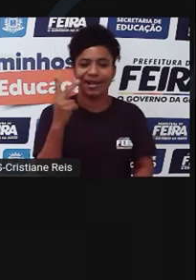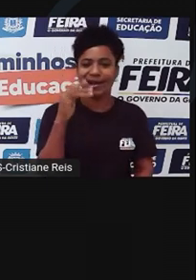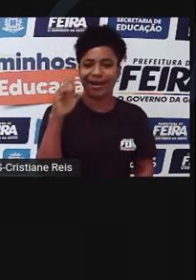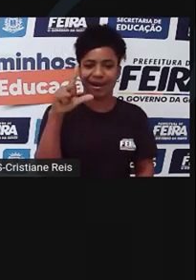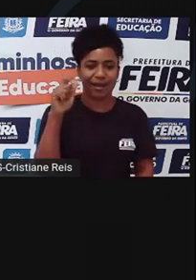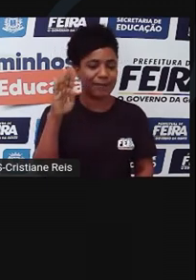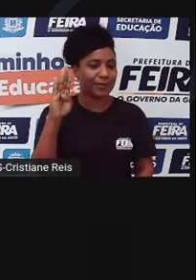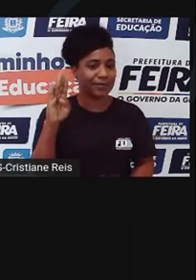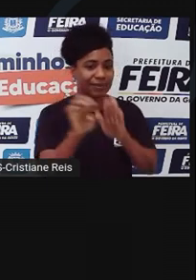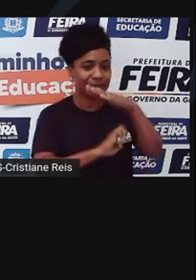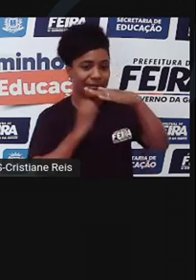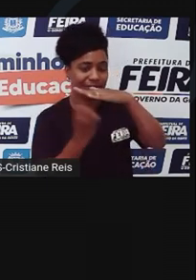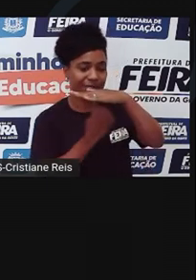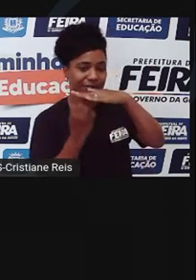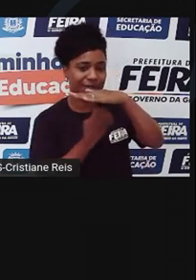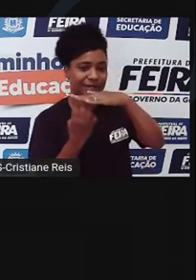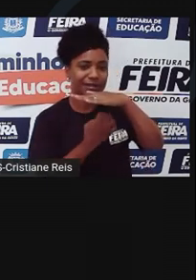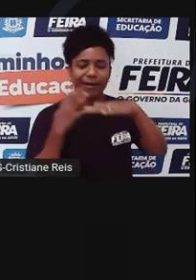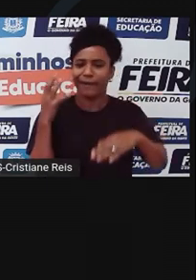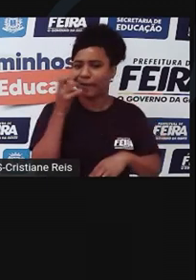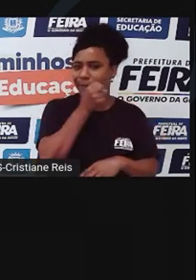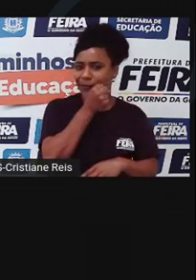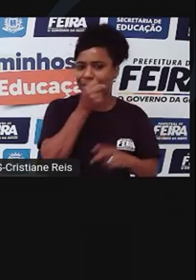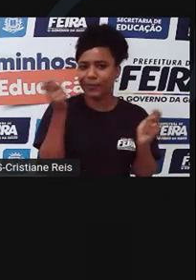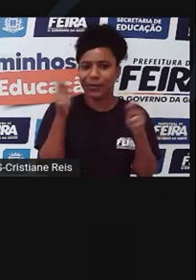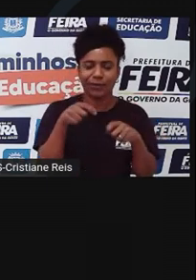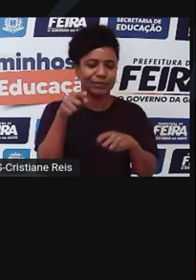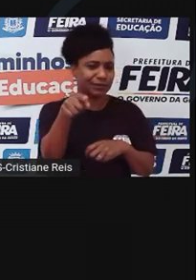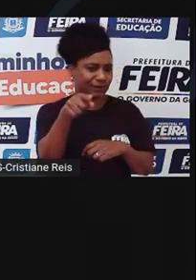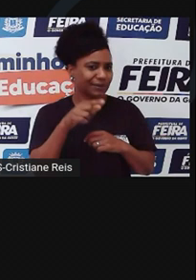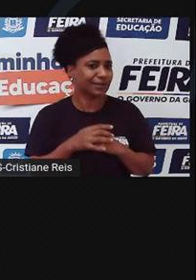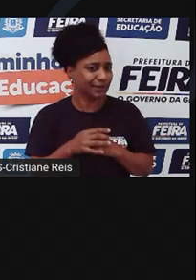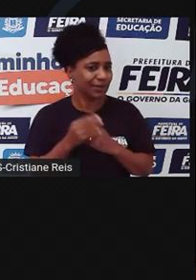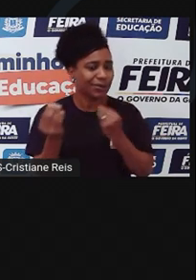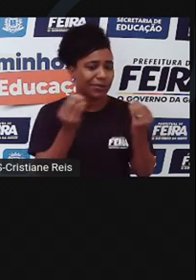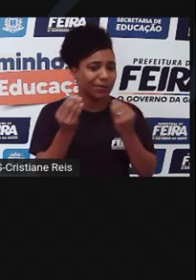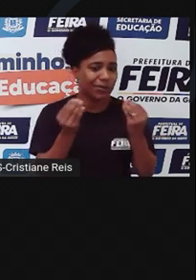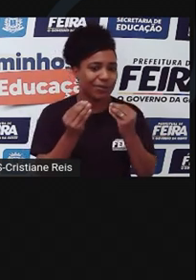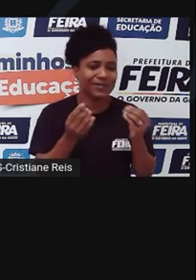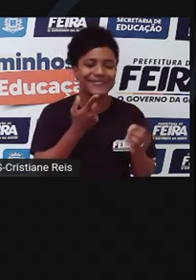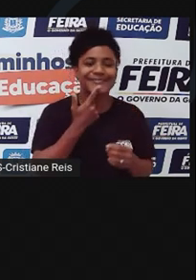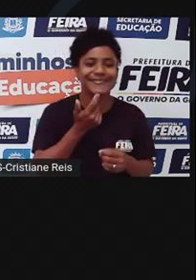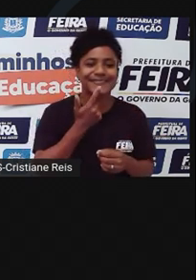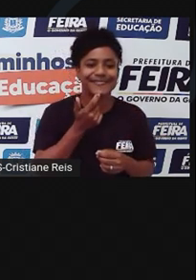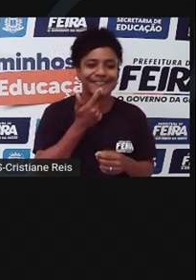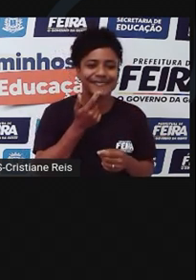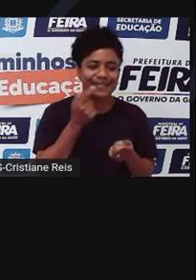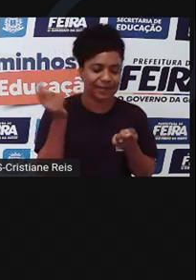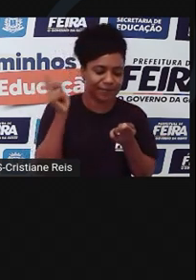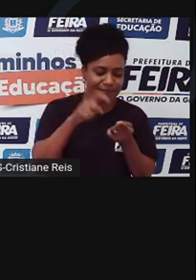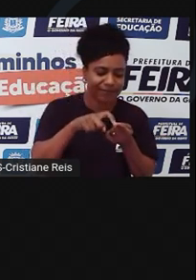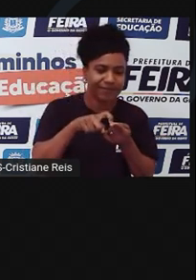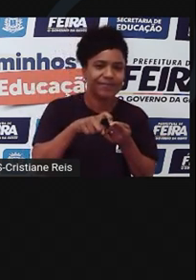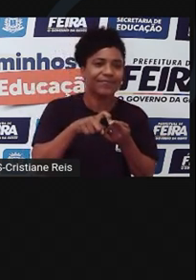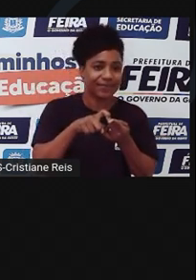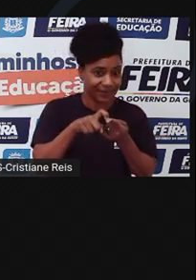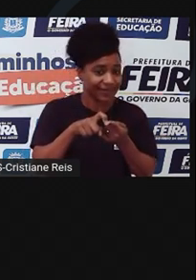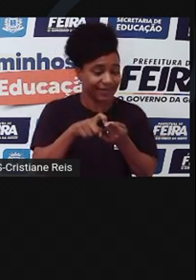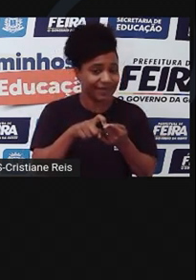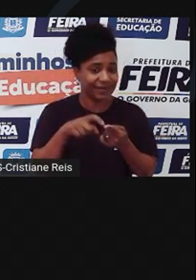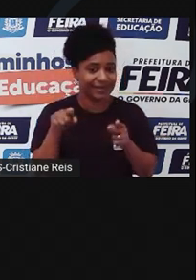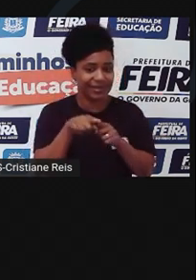com a notícia também está na descrição do vídeo o dispositivo da High Lab coleta algumas gotas de sangue pela ponta do dedo